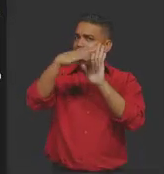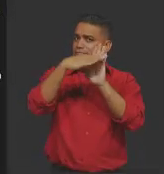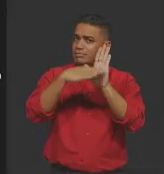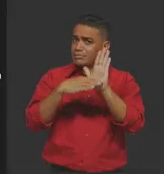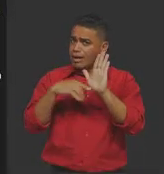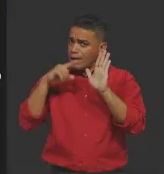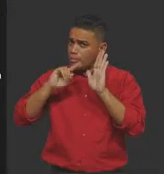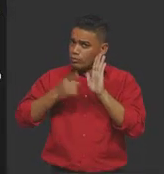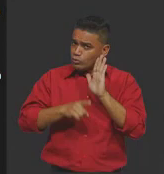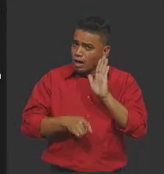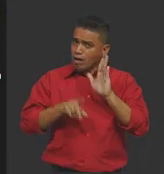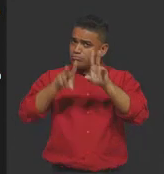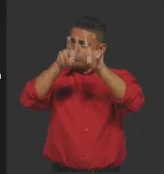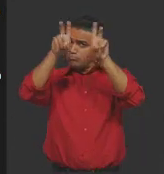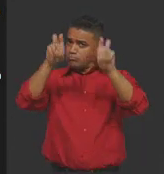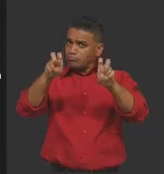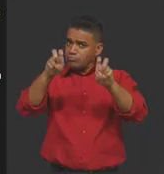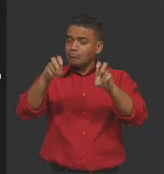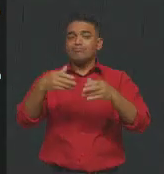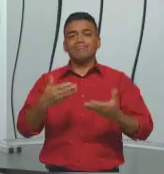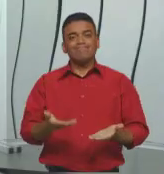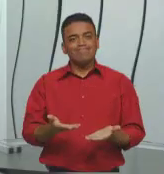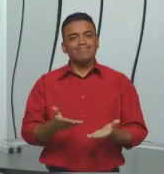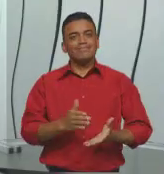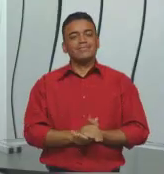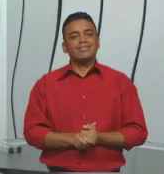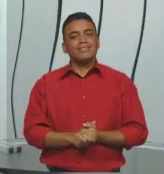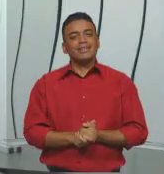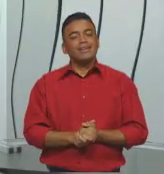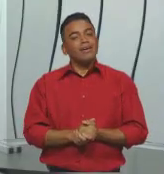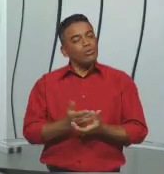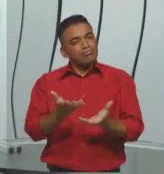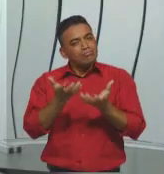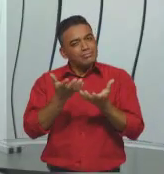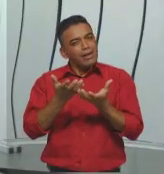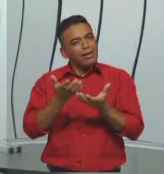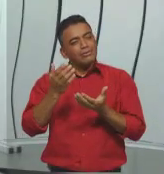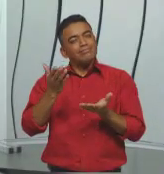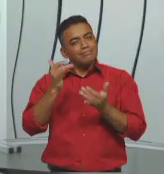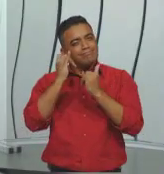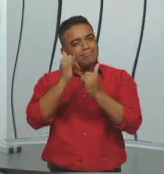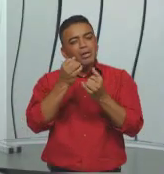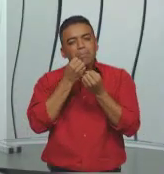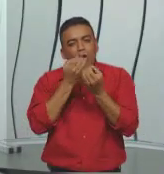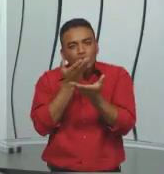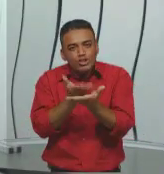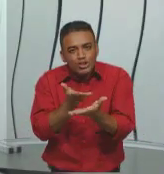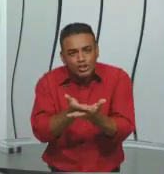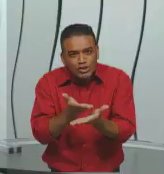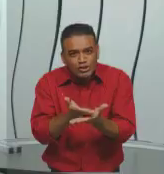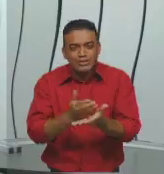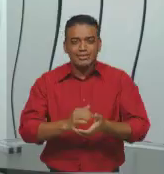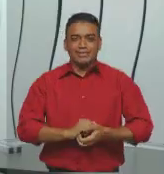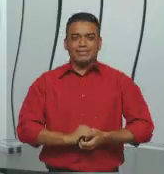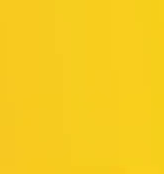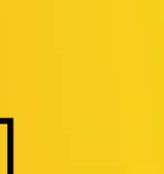queira aprofundar no assunto. No mais, eu desejo a você bons estudos.